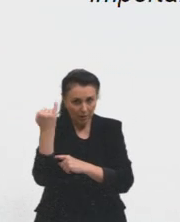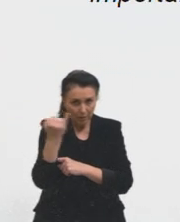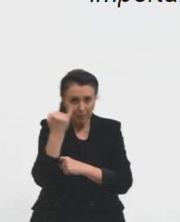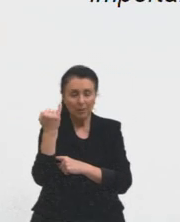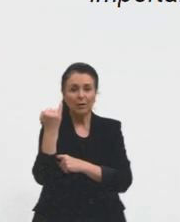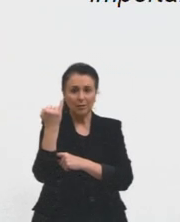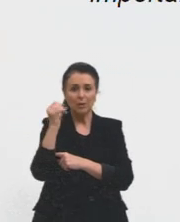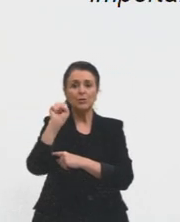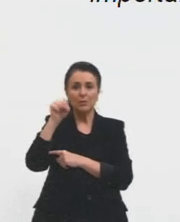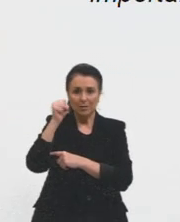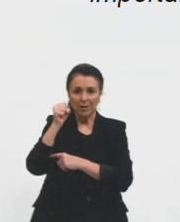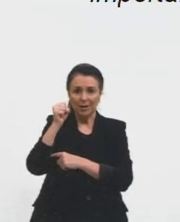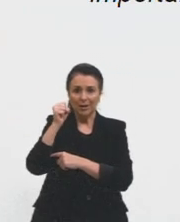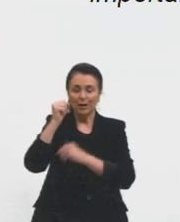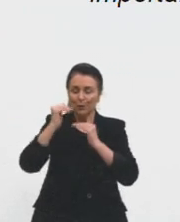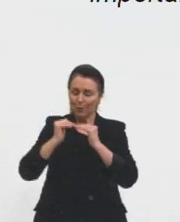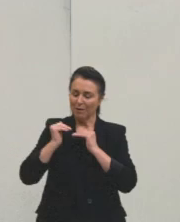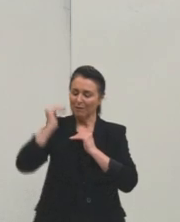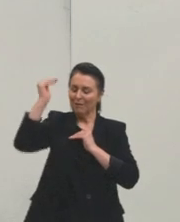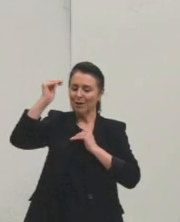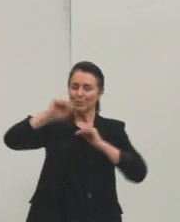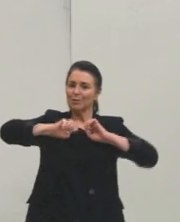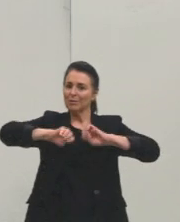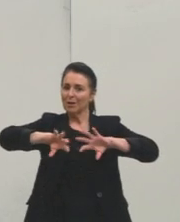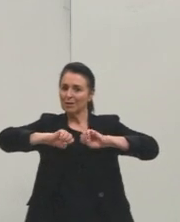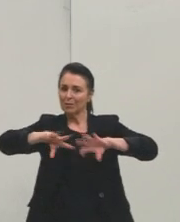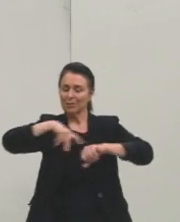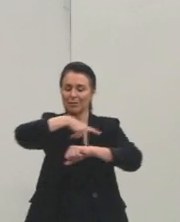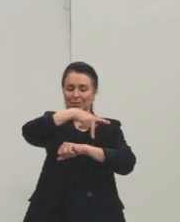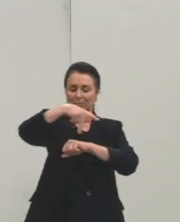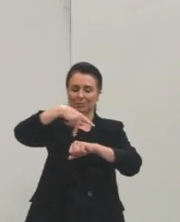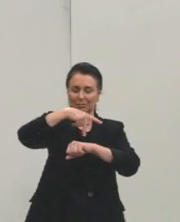avanço Educacional do país